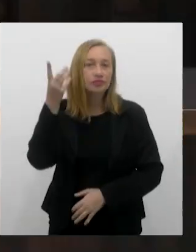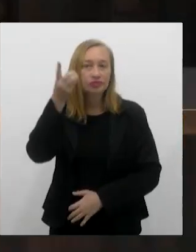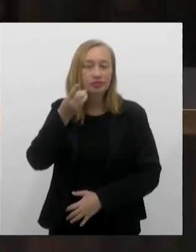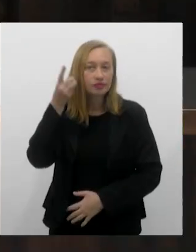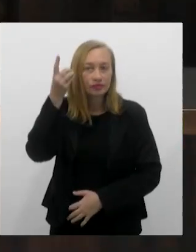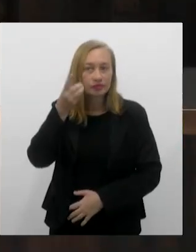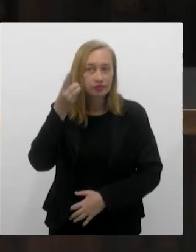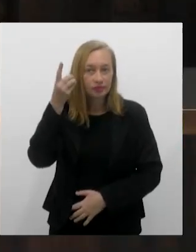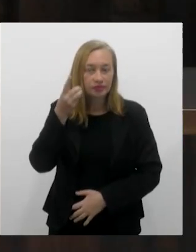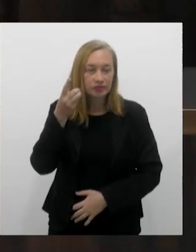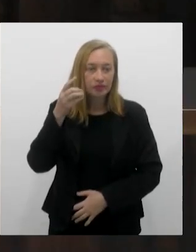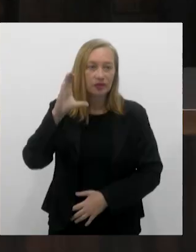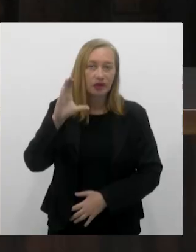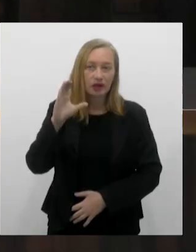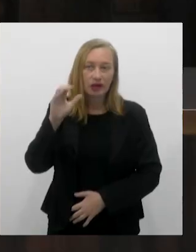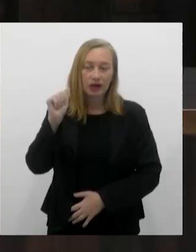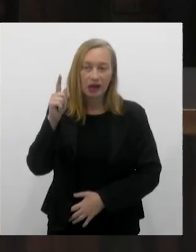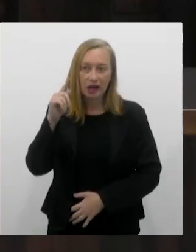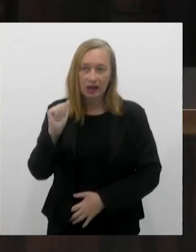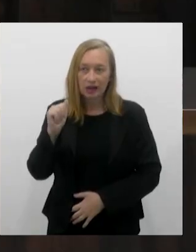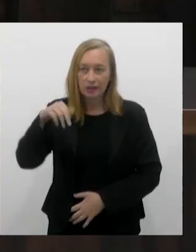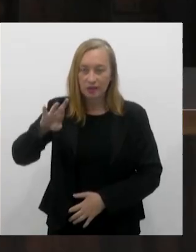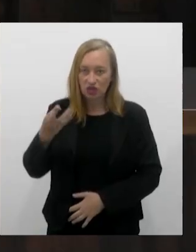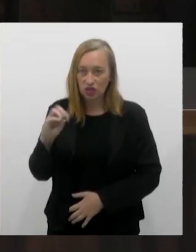Deputada Carla Machado.